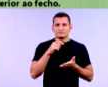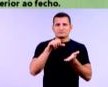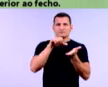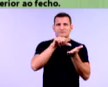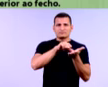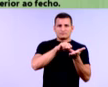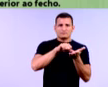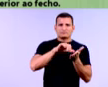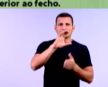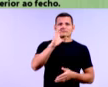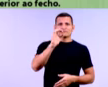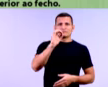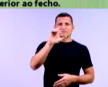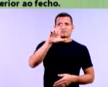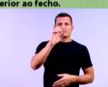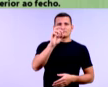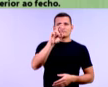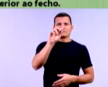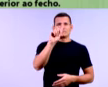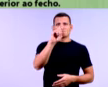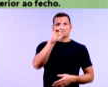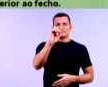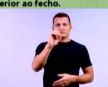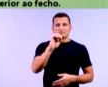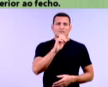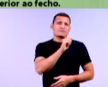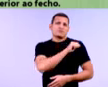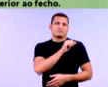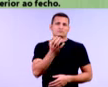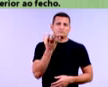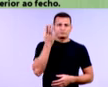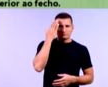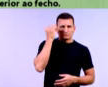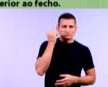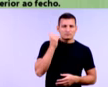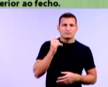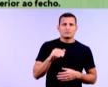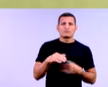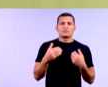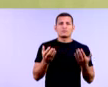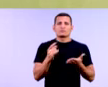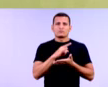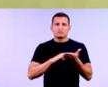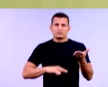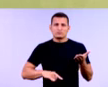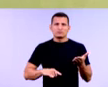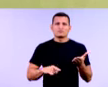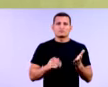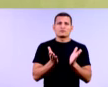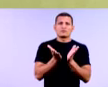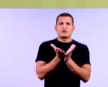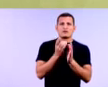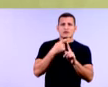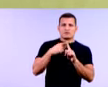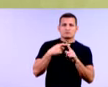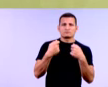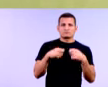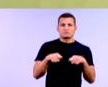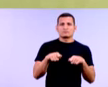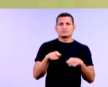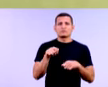Colorado. Um aluno de lá quer saber que documento a igreja dele deve utilizar para solicitar